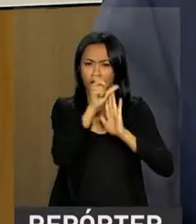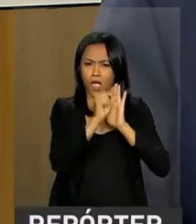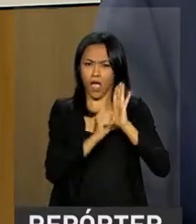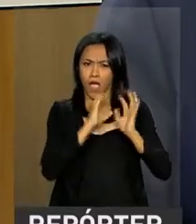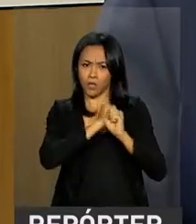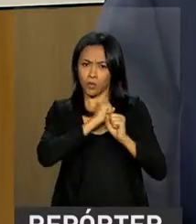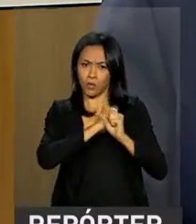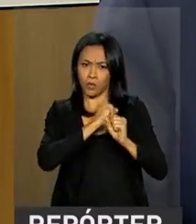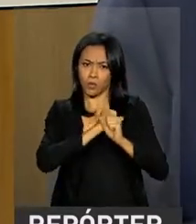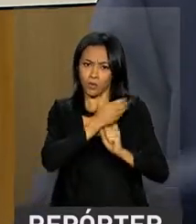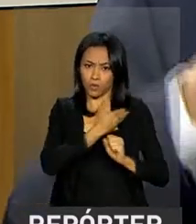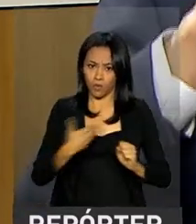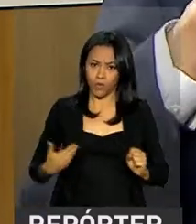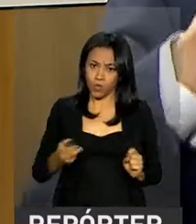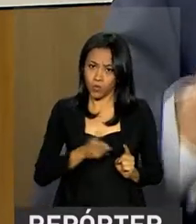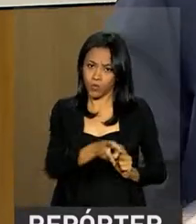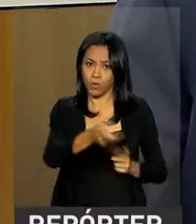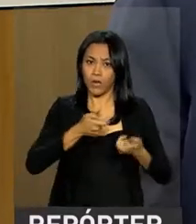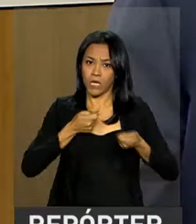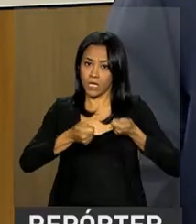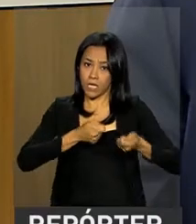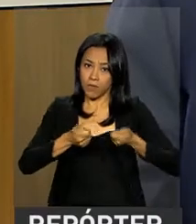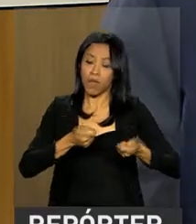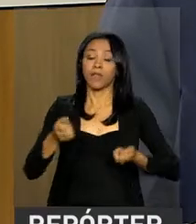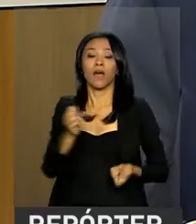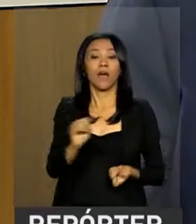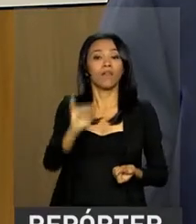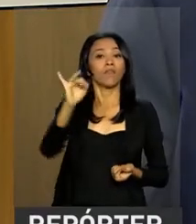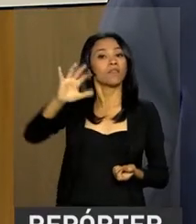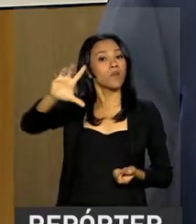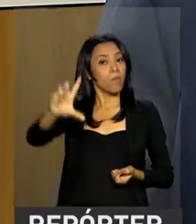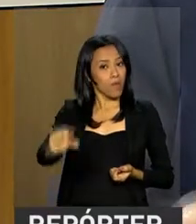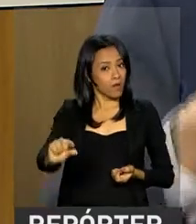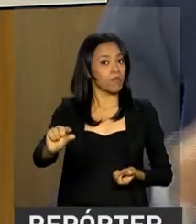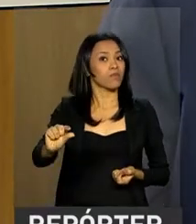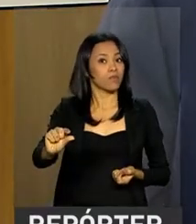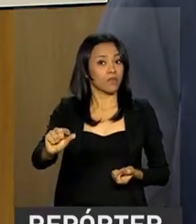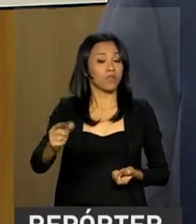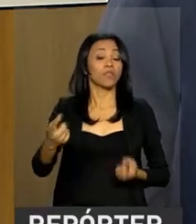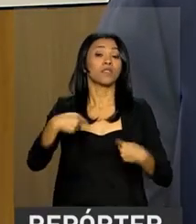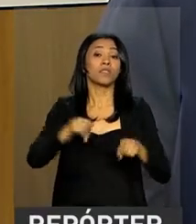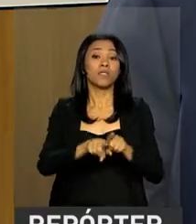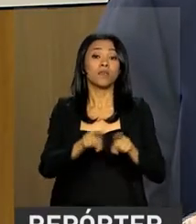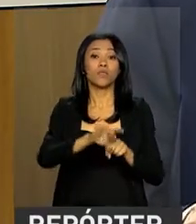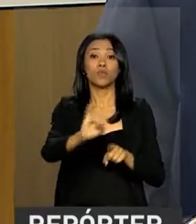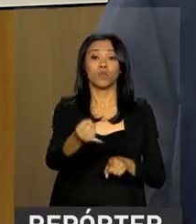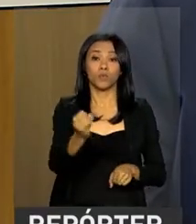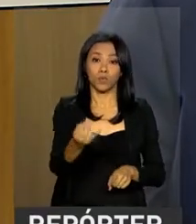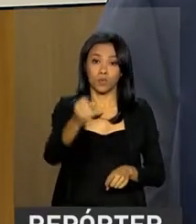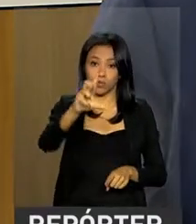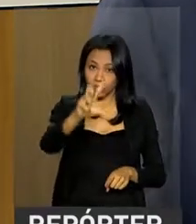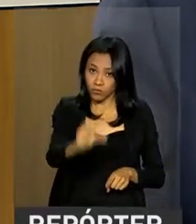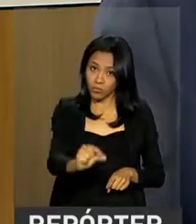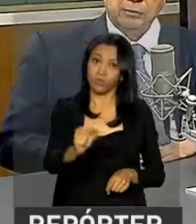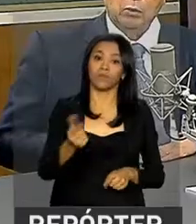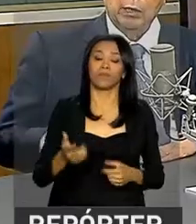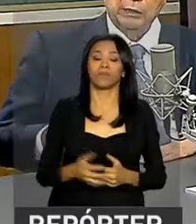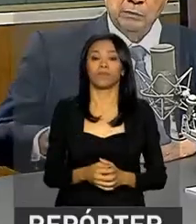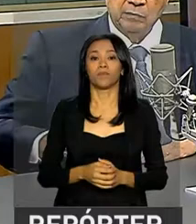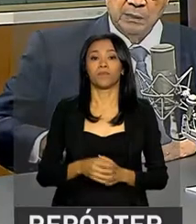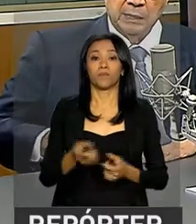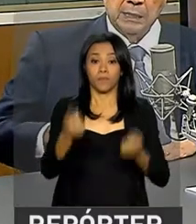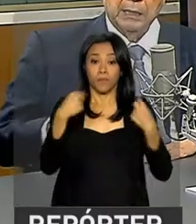possam continuar equilibradas a inflação baixa como está e os juros caindo como estão